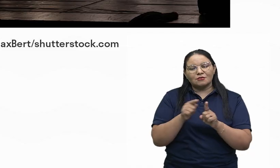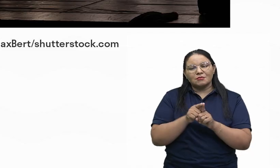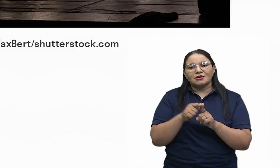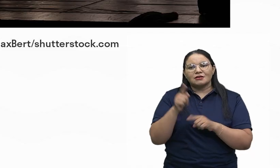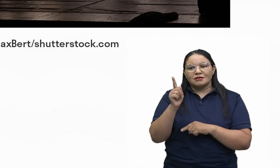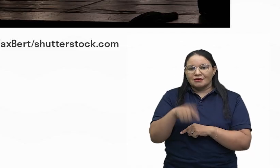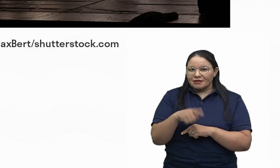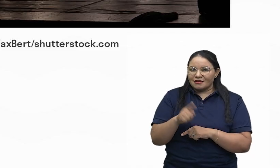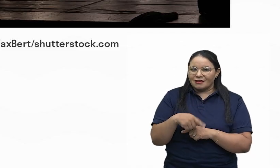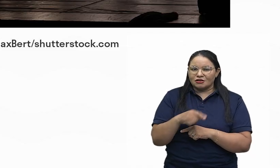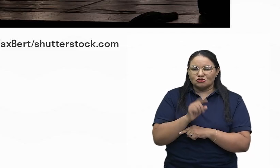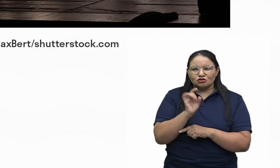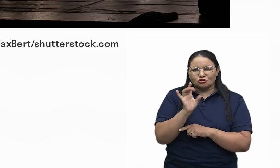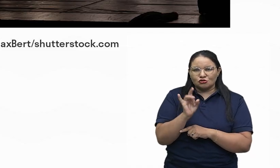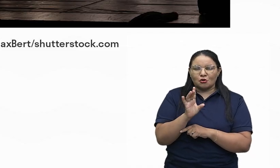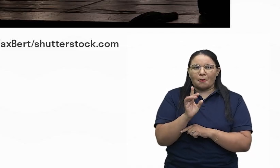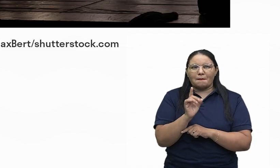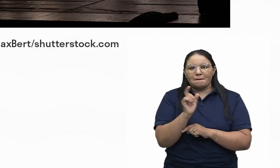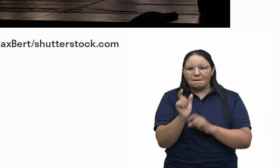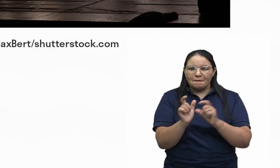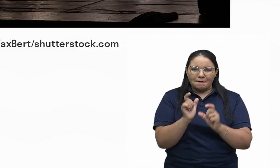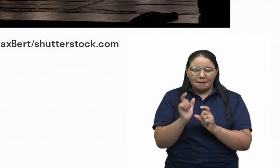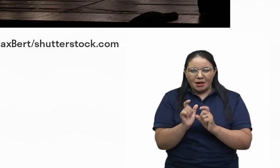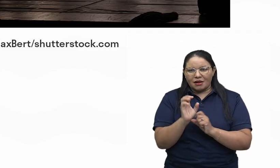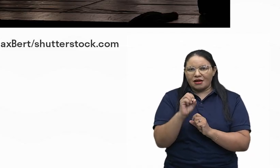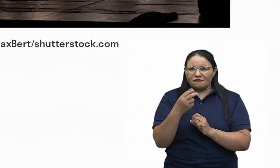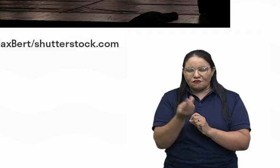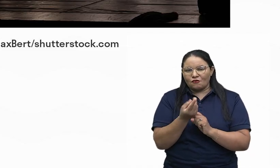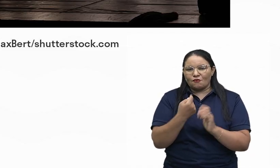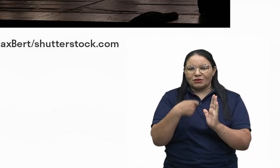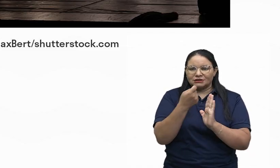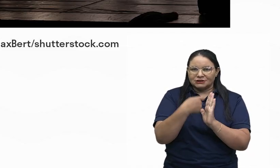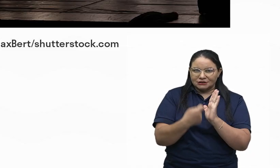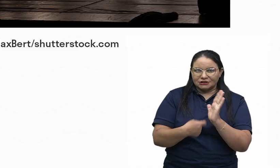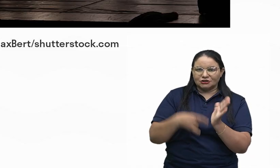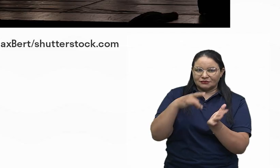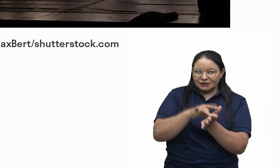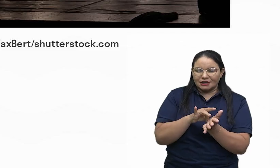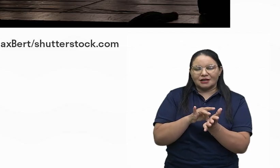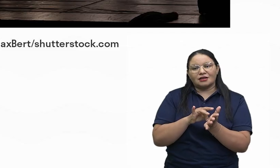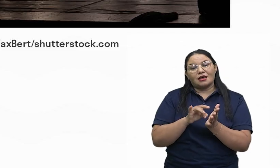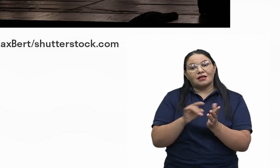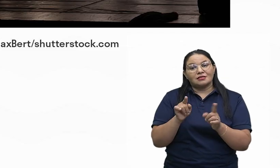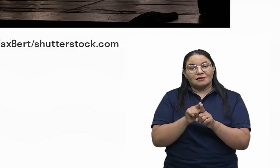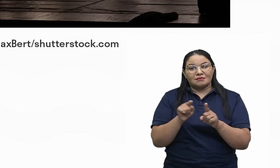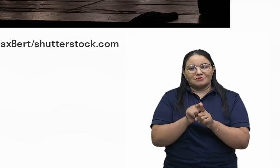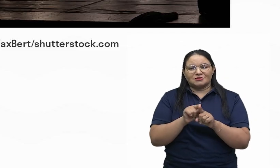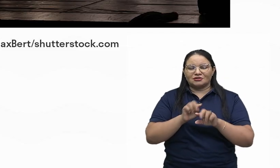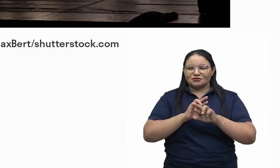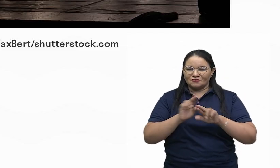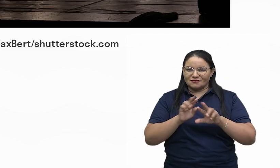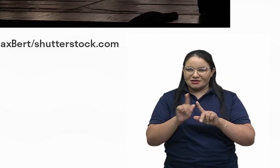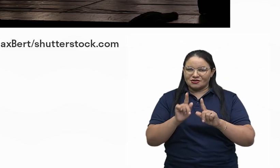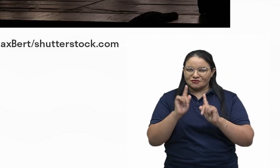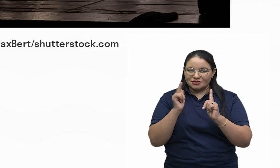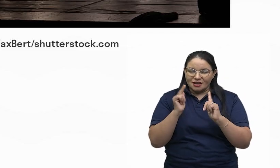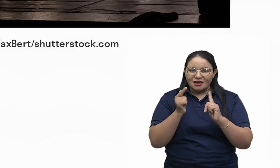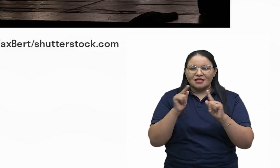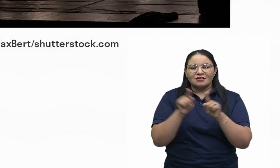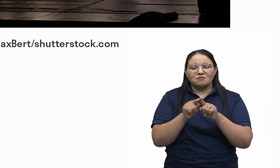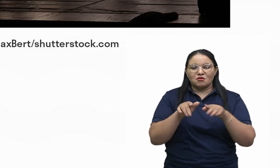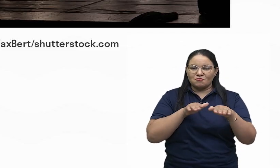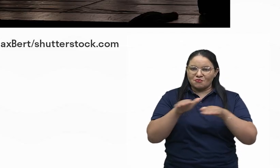questão das palavras ou da escrita propriamente dita, mas também dos gestos, do